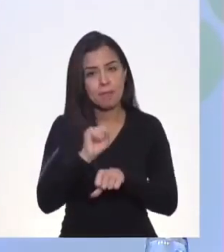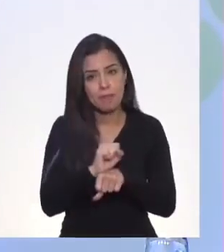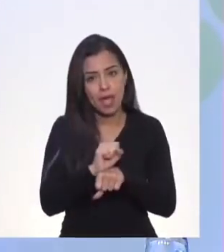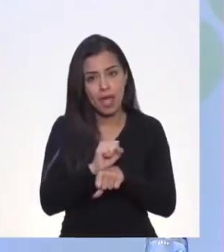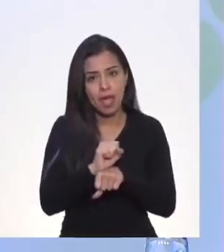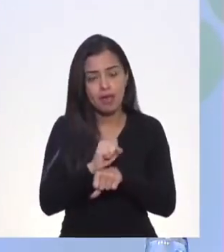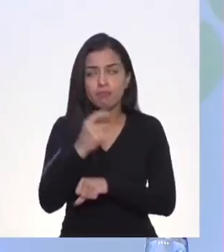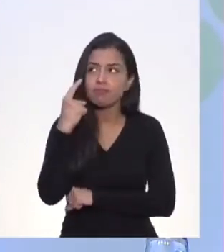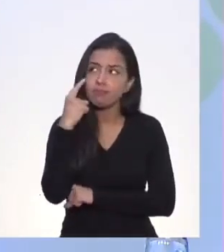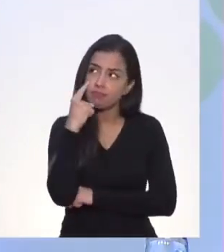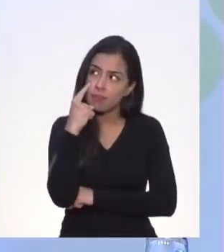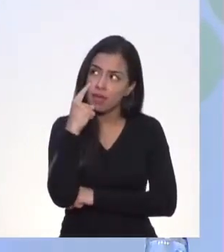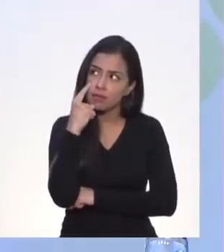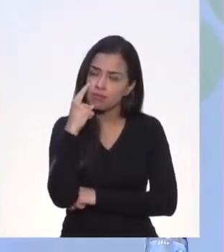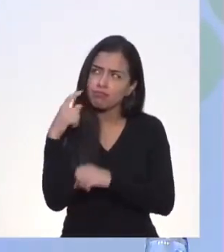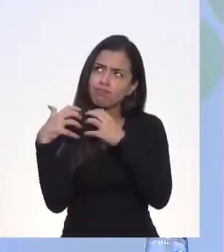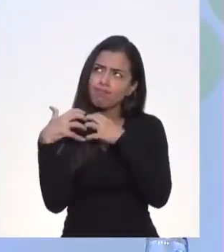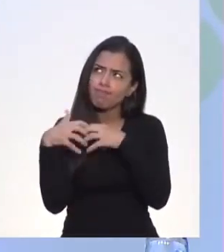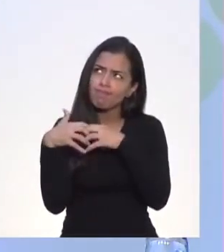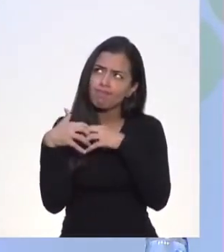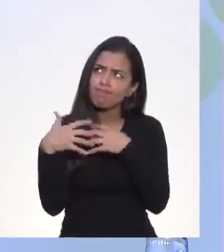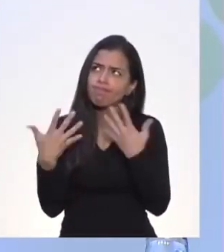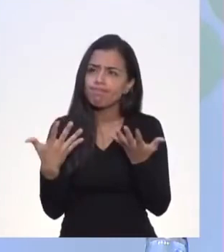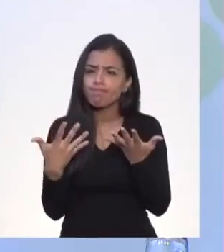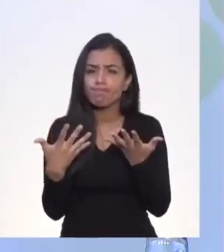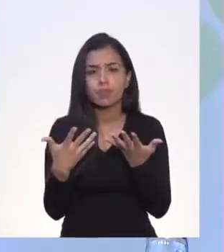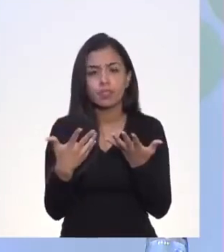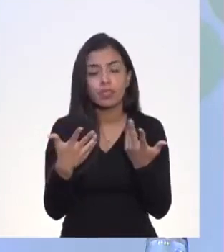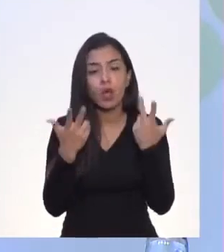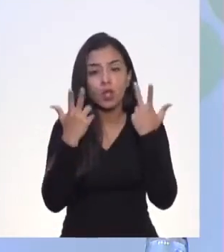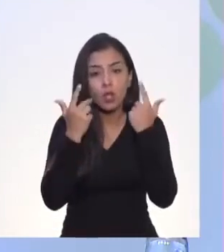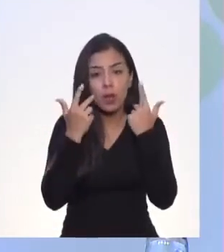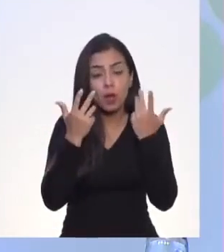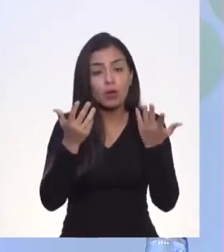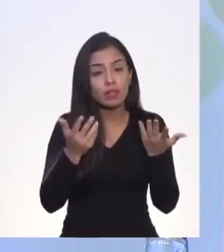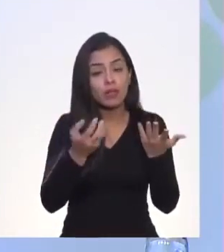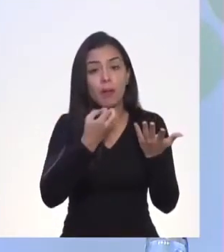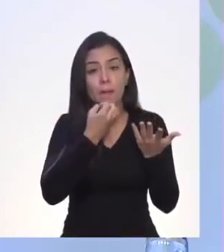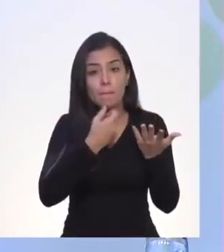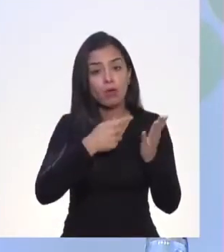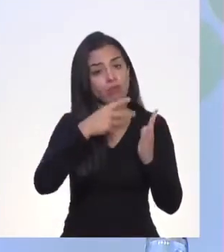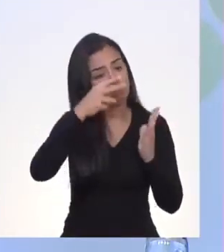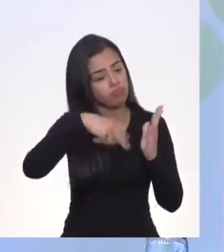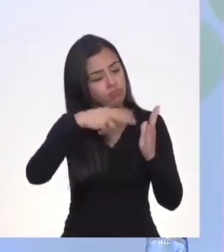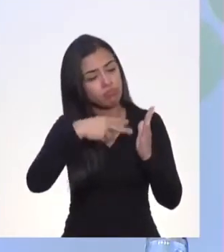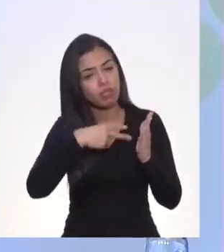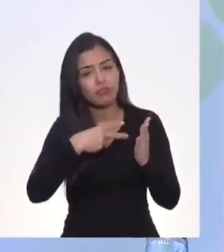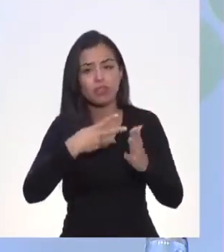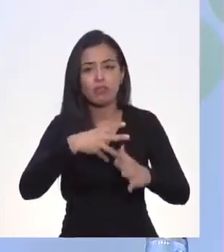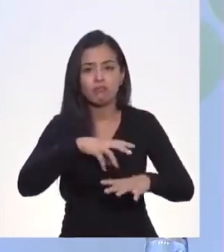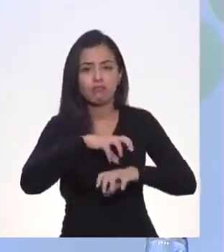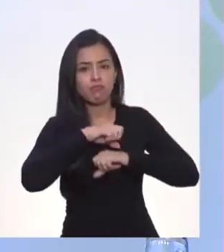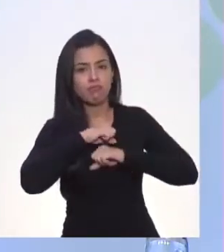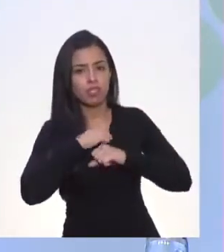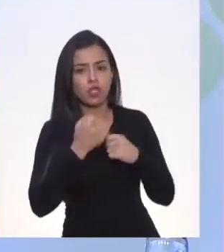pensa, existem expressões, nossa. Então, em alguns momentos, existe essa parte de gesticulação. Sim.